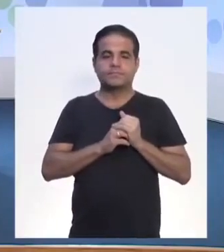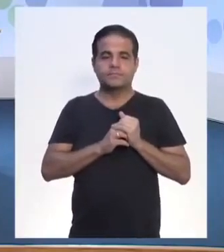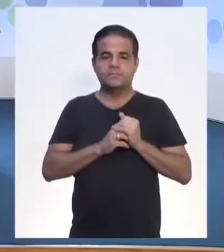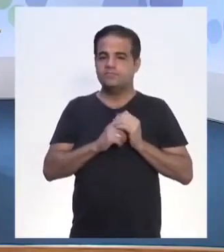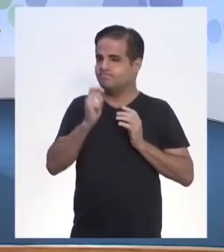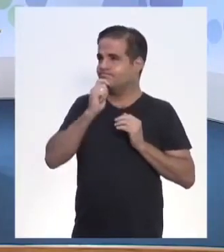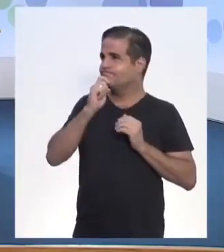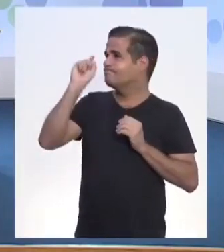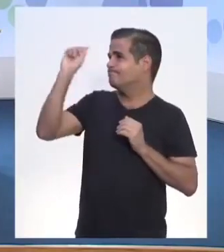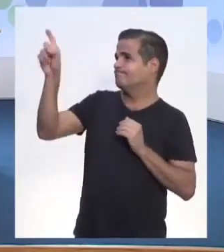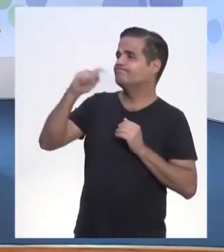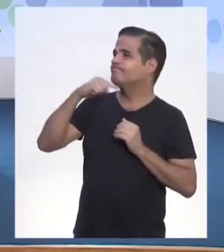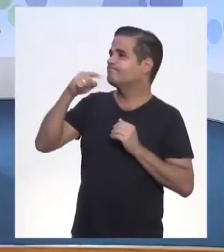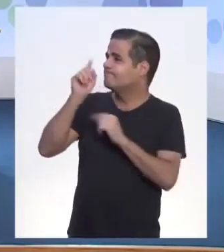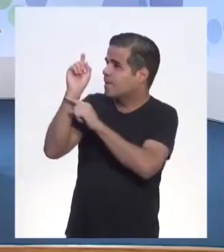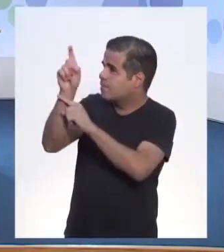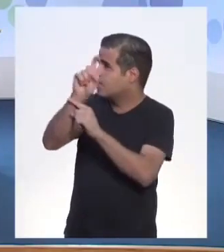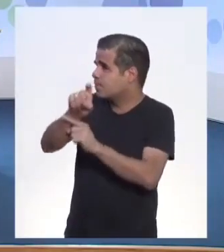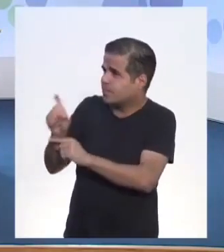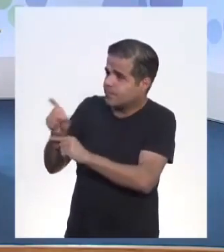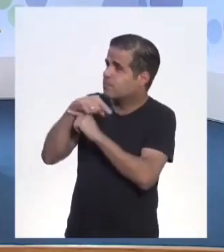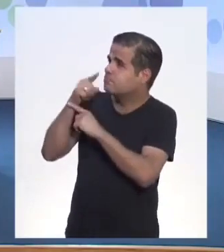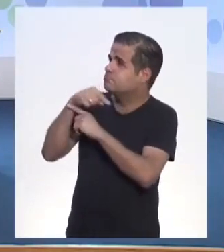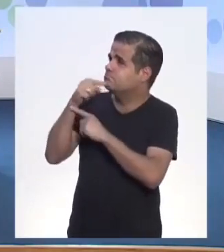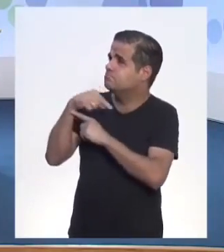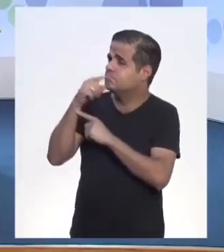não foi. Acho que não foi, calma aí.